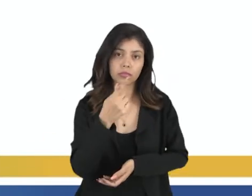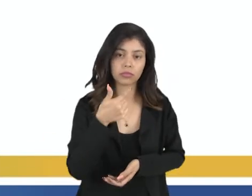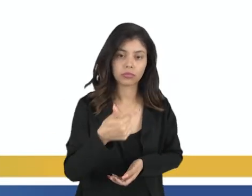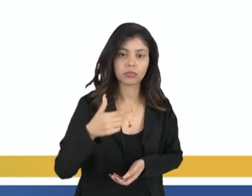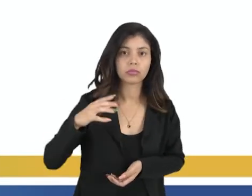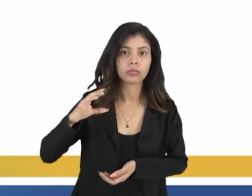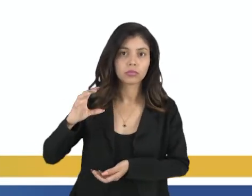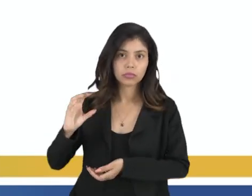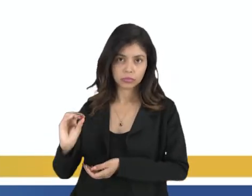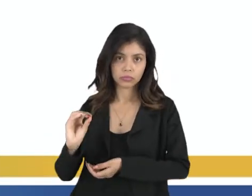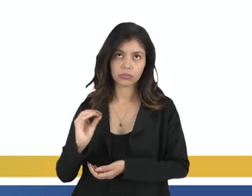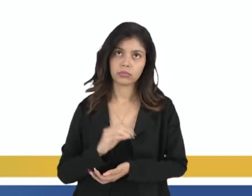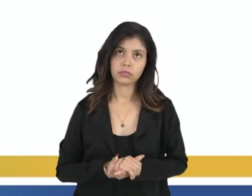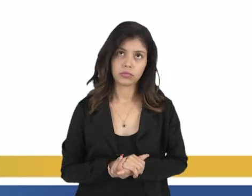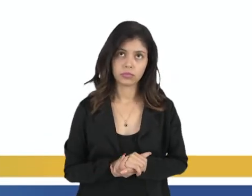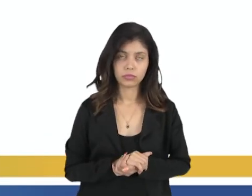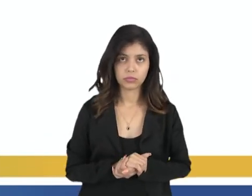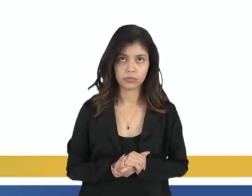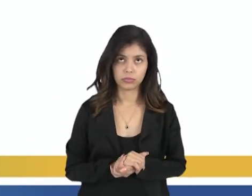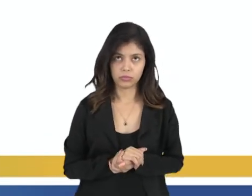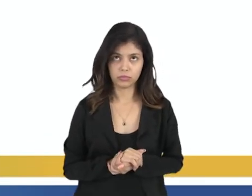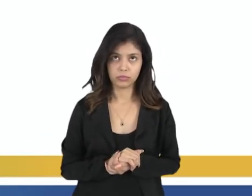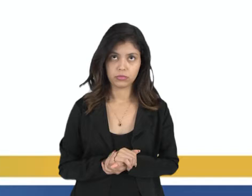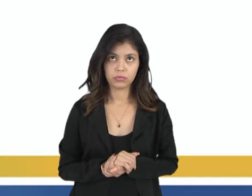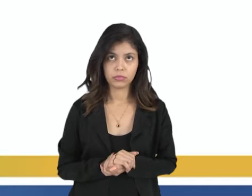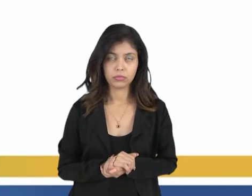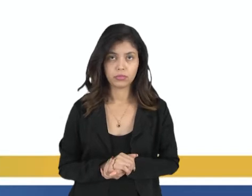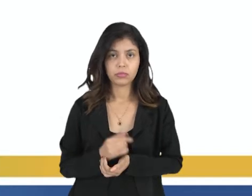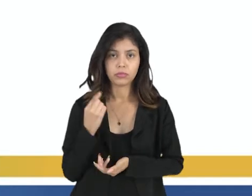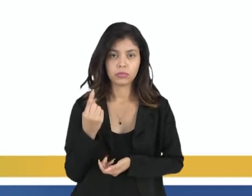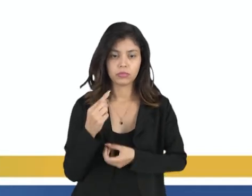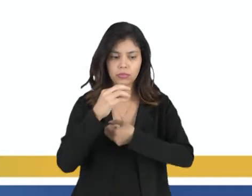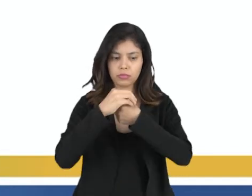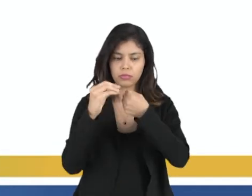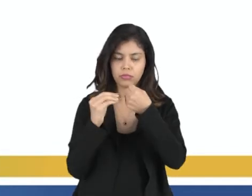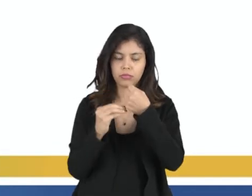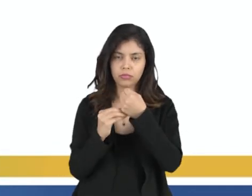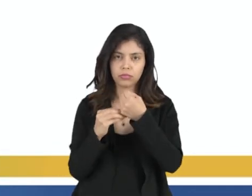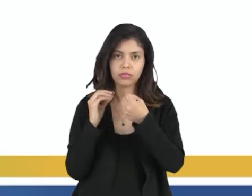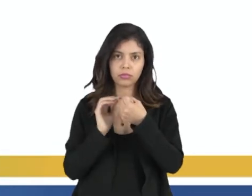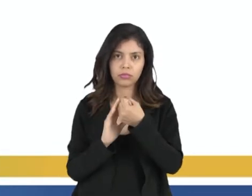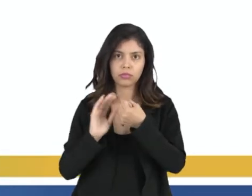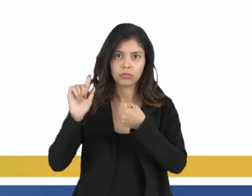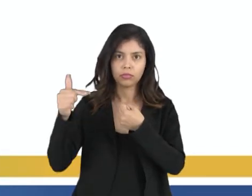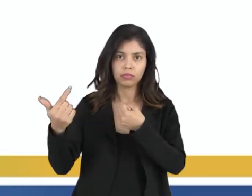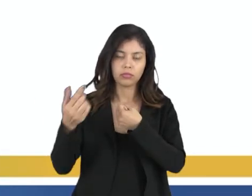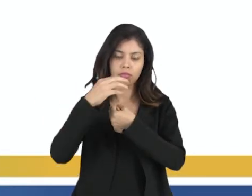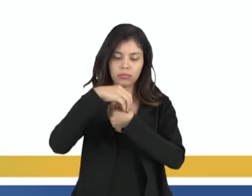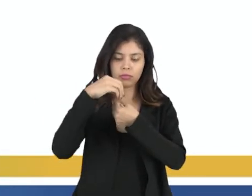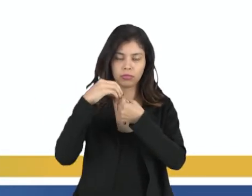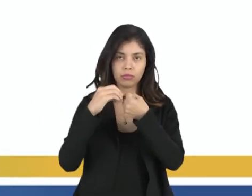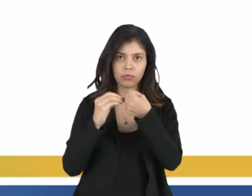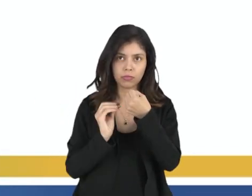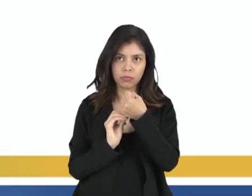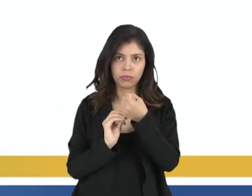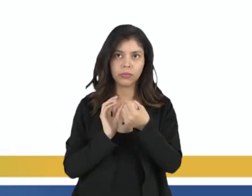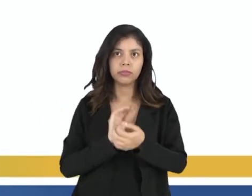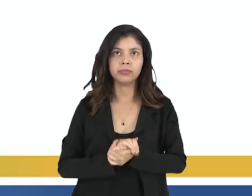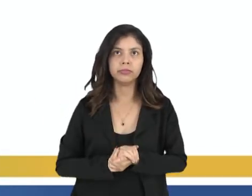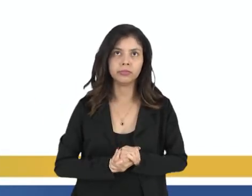de H2O. Então, tá aqui, uma molécula, outra